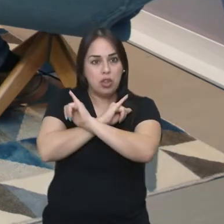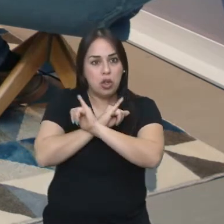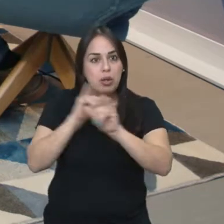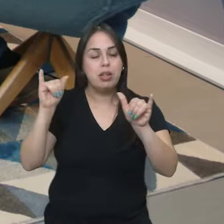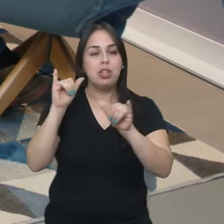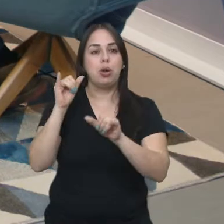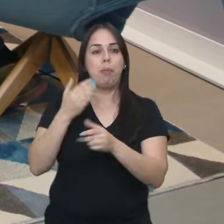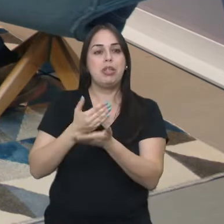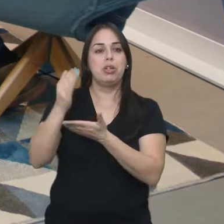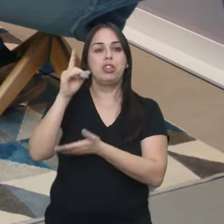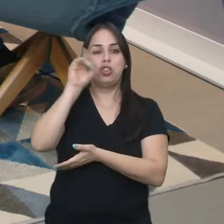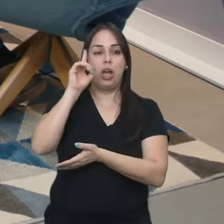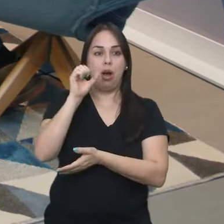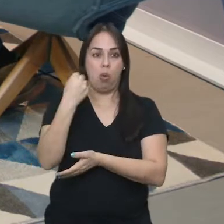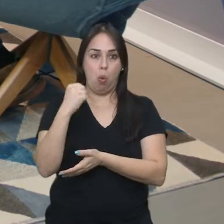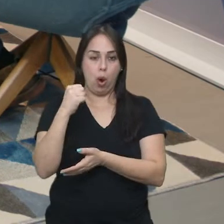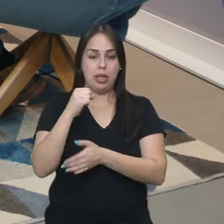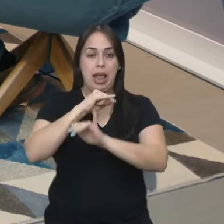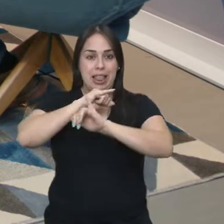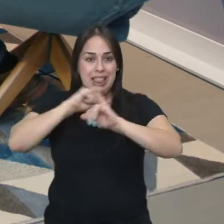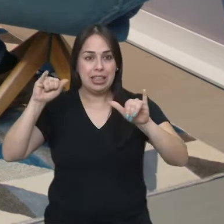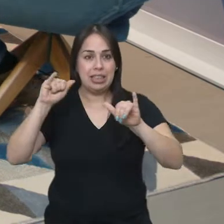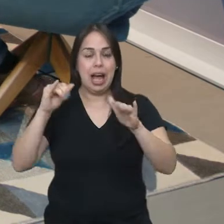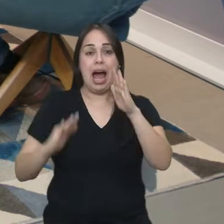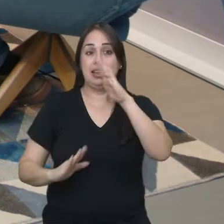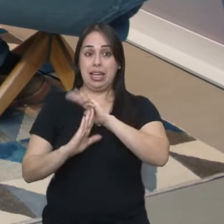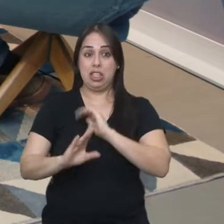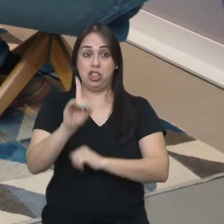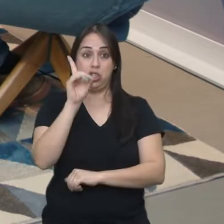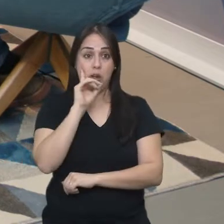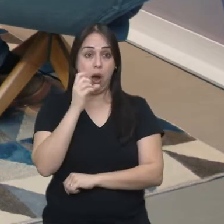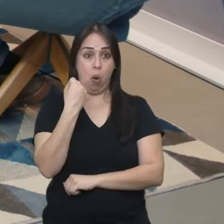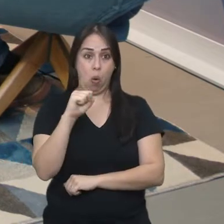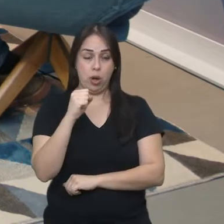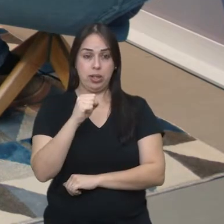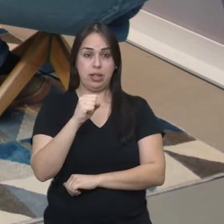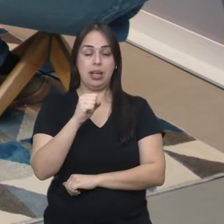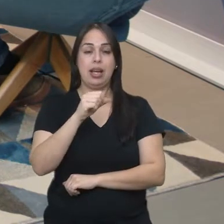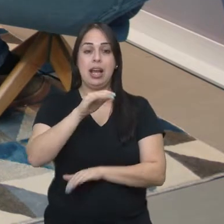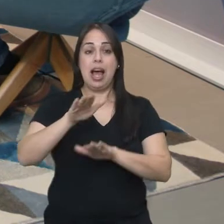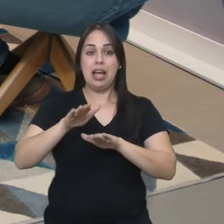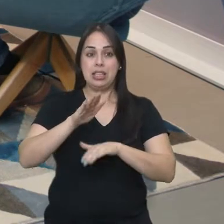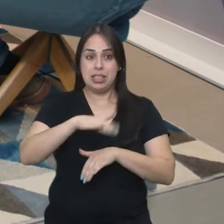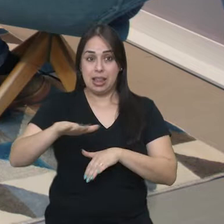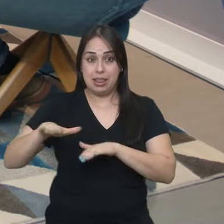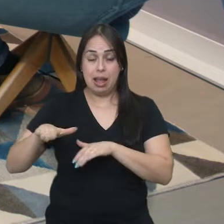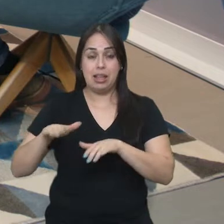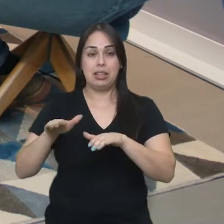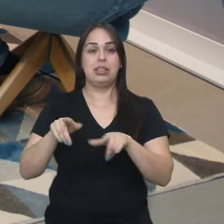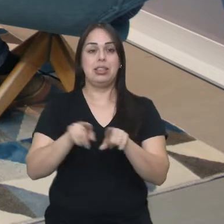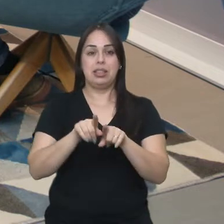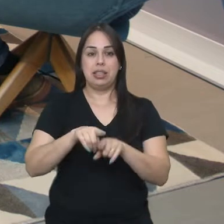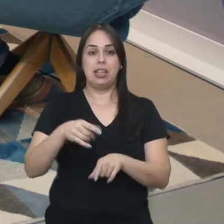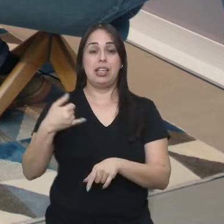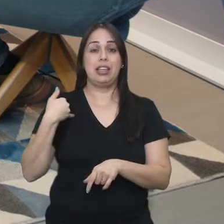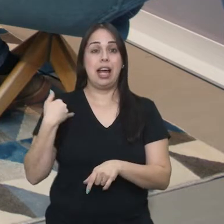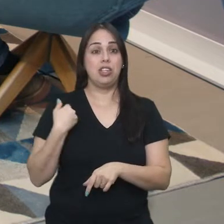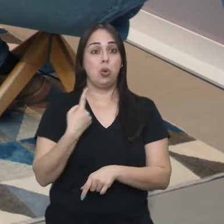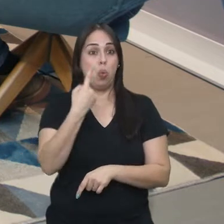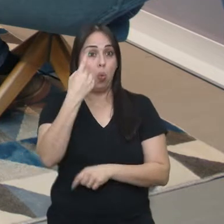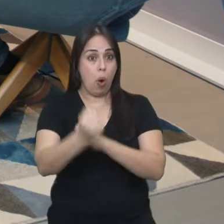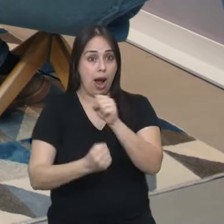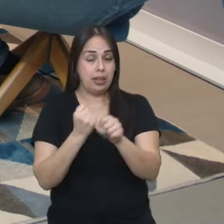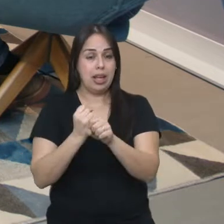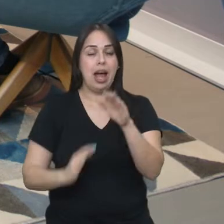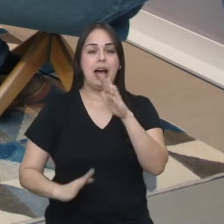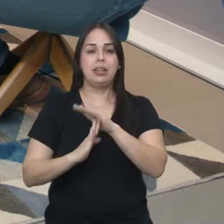campanha indiscriminada de poliomielite, que vai até o dia 8 de setembro, para vacinar quem? As crianças de 12 meses a 4